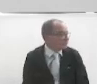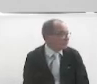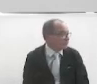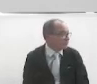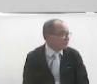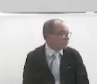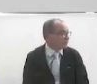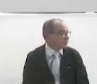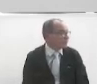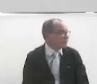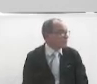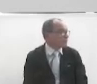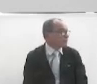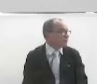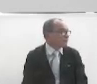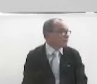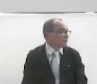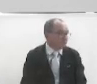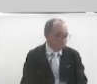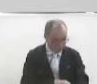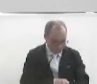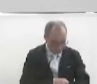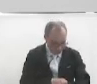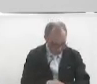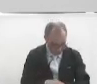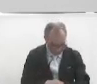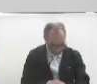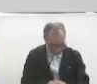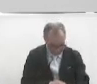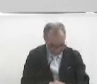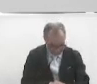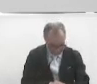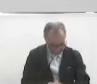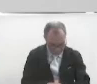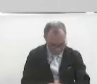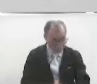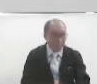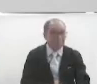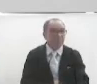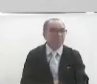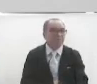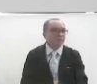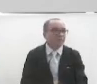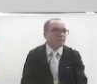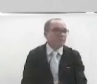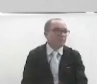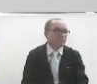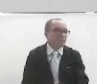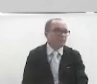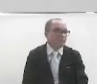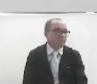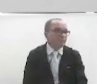Me coloca lá que eu mais dez minutos para virar daquelas jornalista ela gosta e